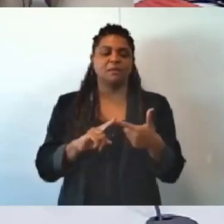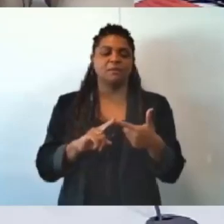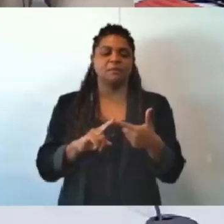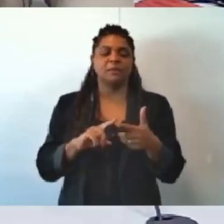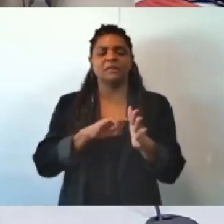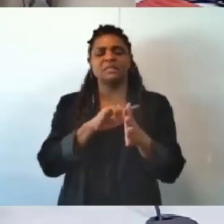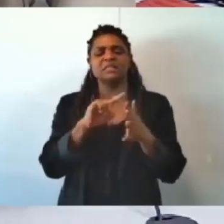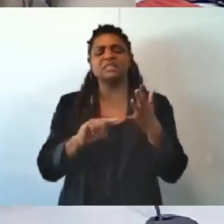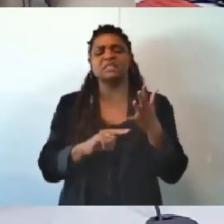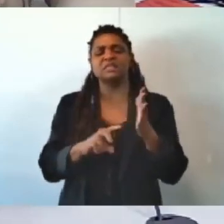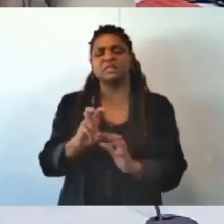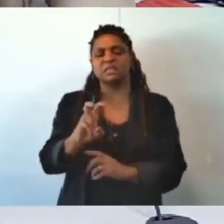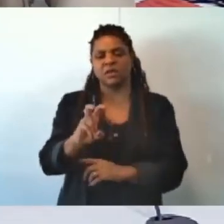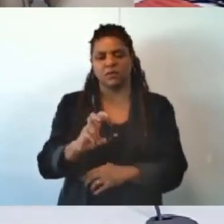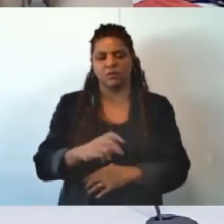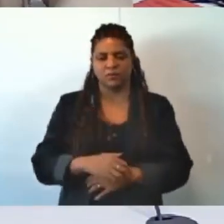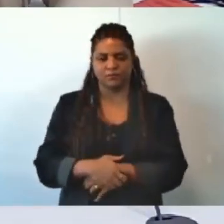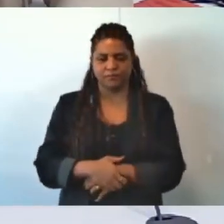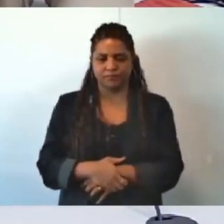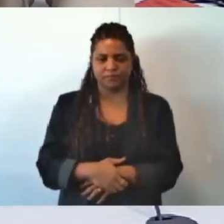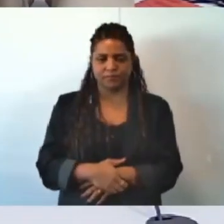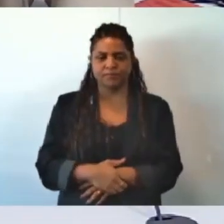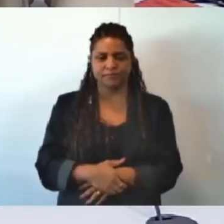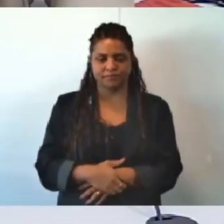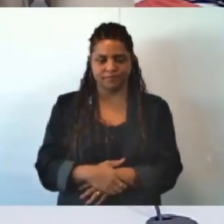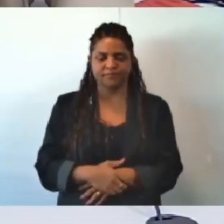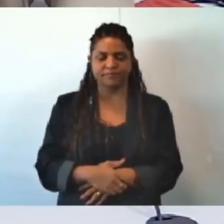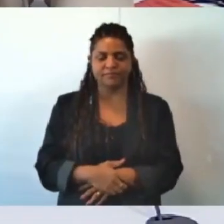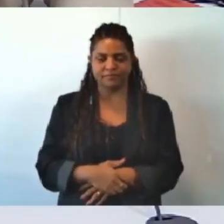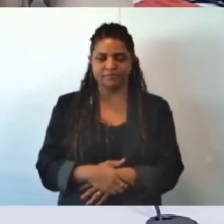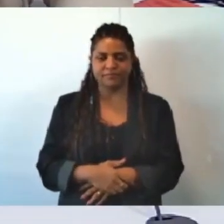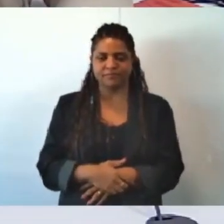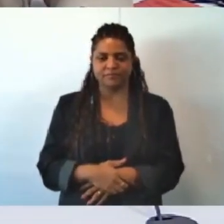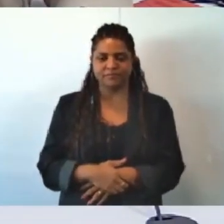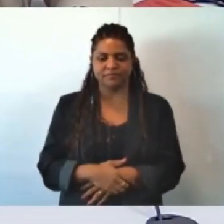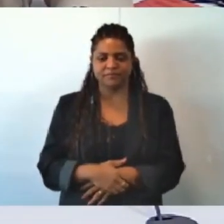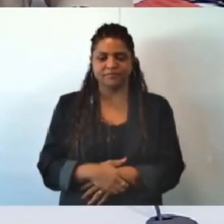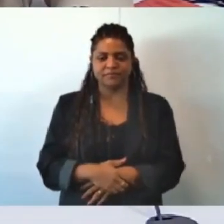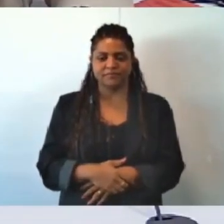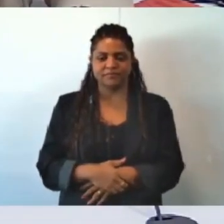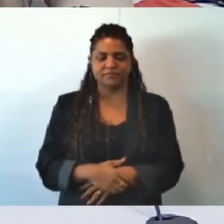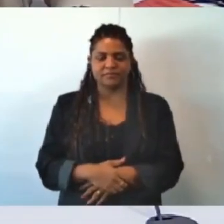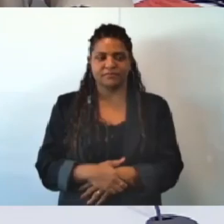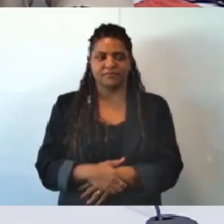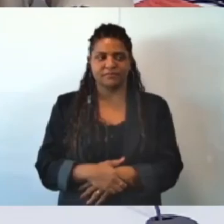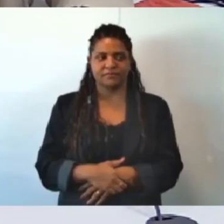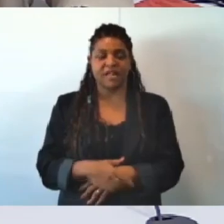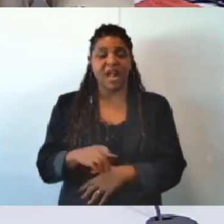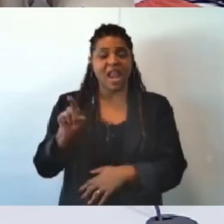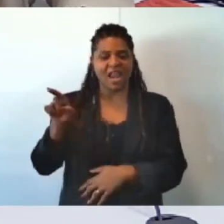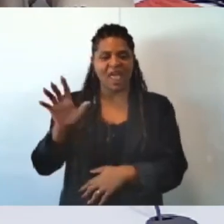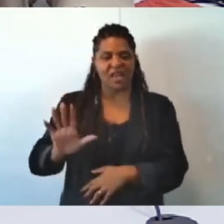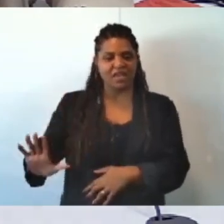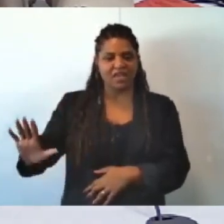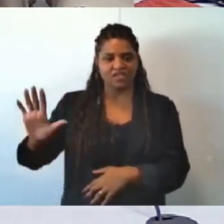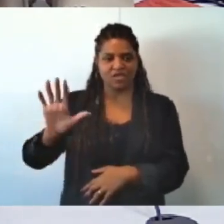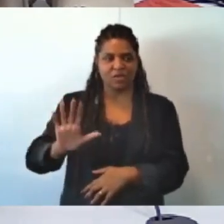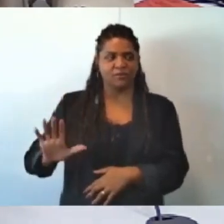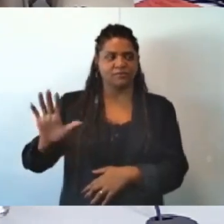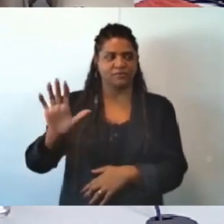Estácio de Sá, tem o Manudal e tem a Fundação Dom Bosco. Só que é a região ali, entendeu? Eu